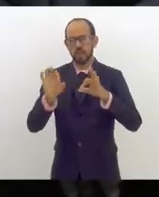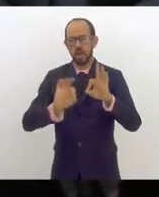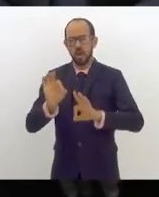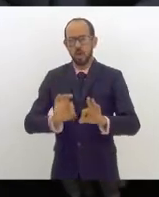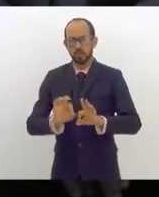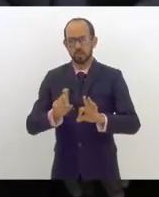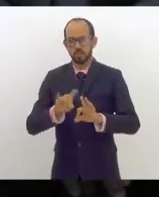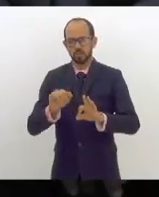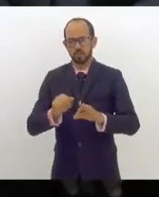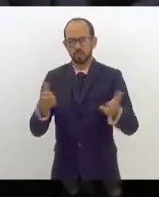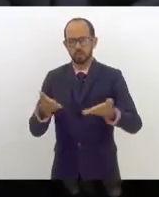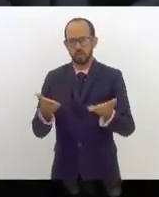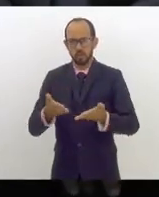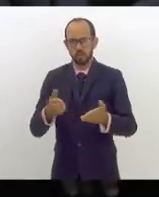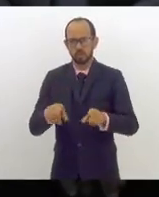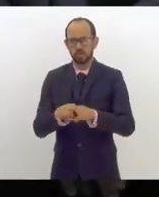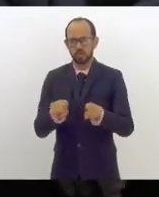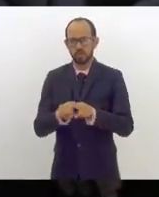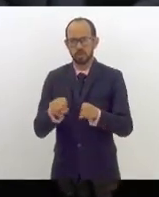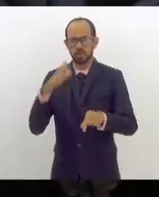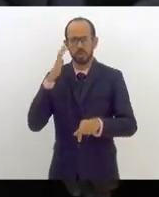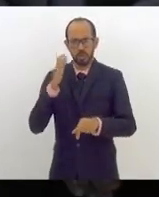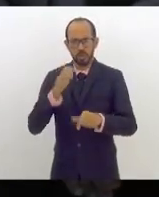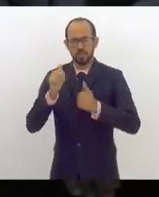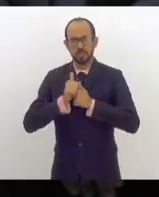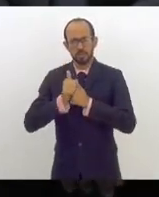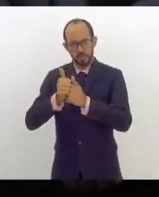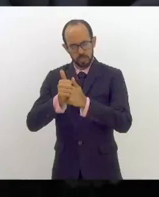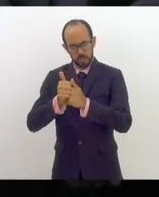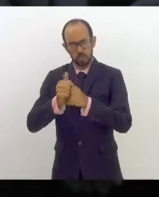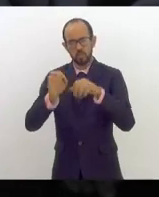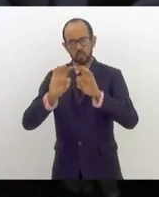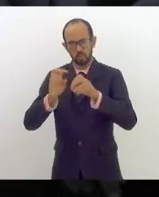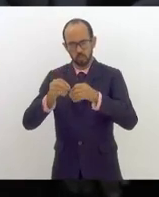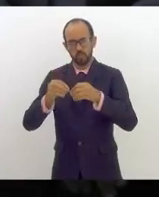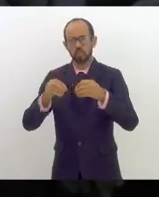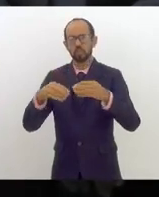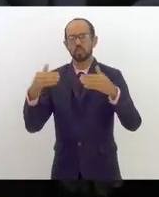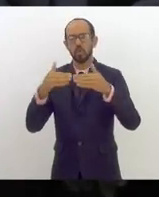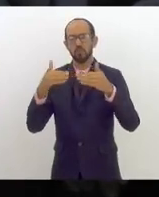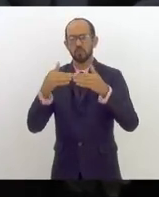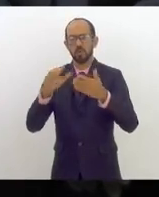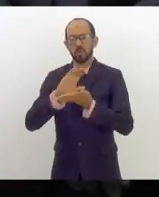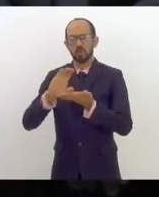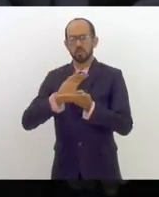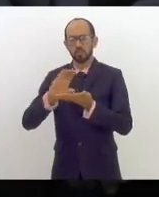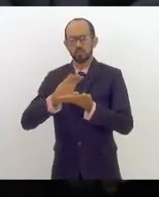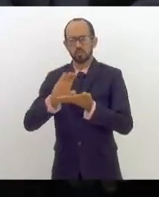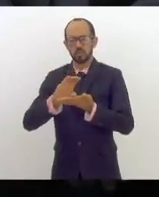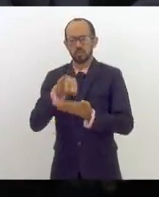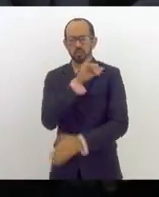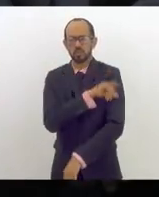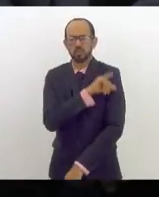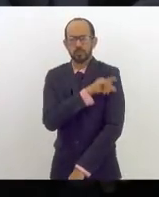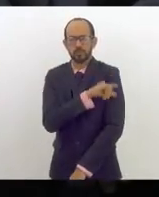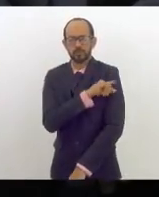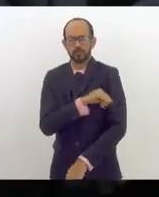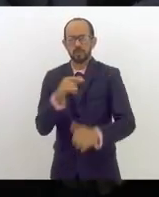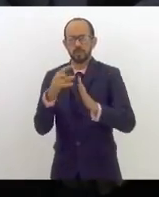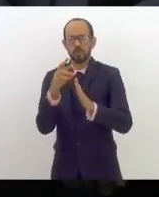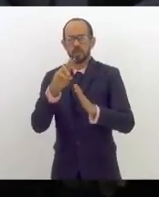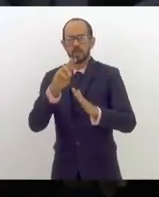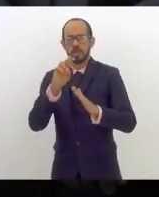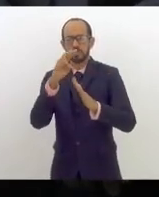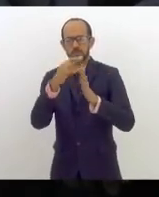e de amanhã seguindo o rigorosamente aquilo que dispõe a constituição do Estado do Rio de Janeiro do Rio de Janeiro e o nosso Regimento Interno